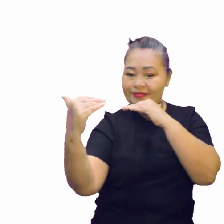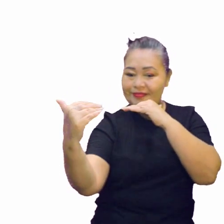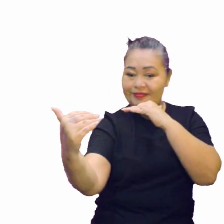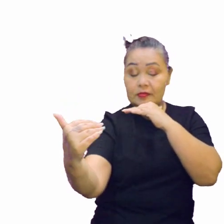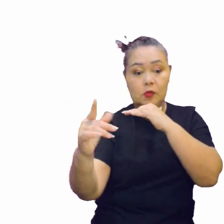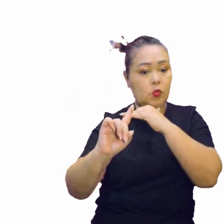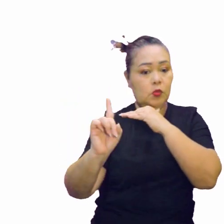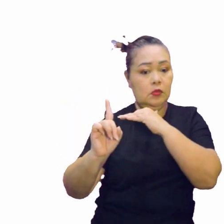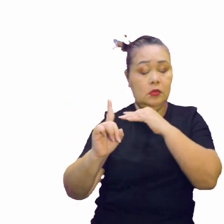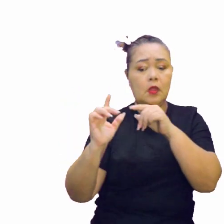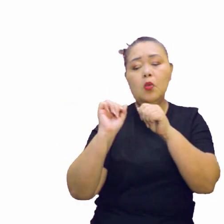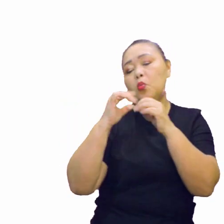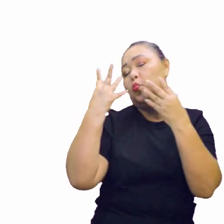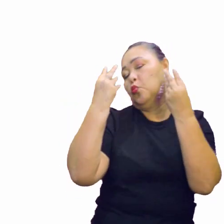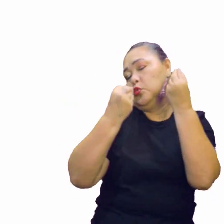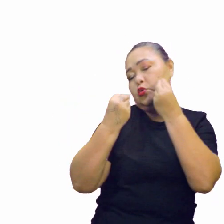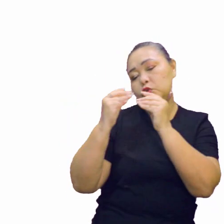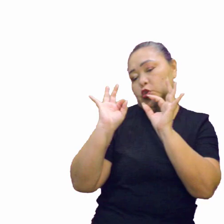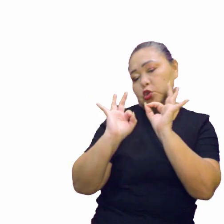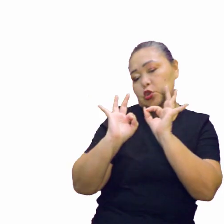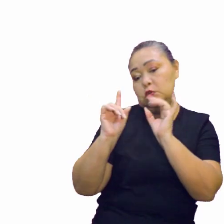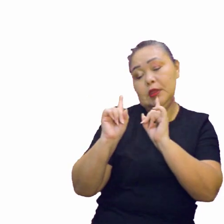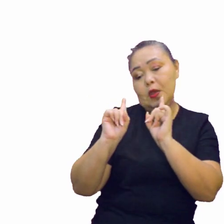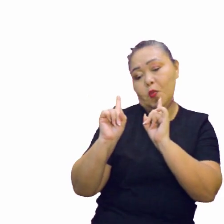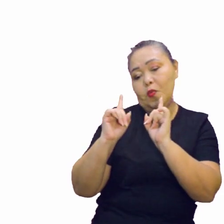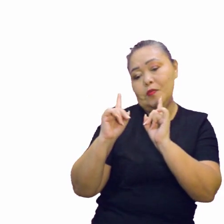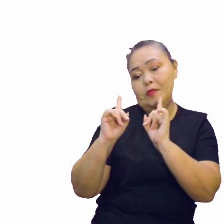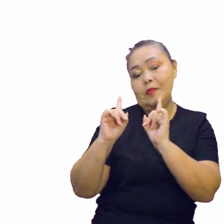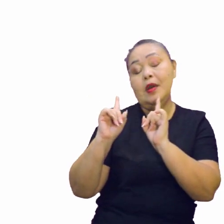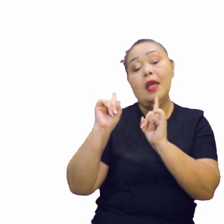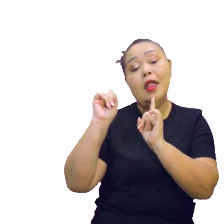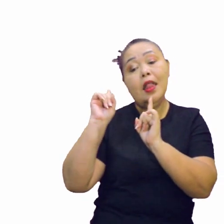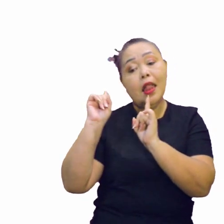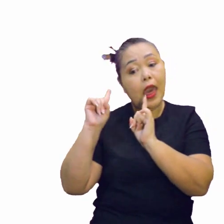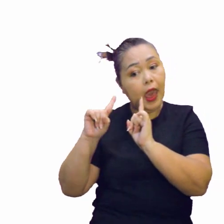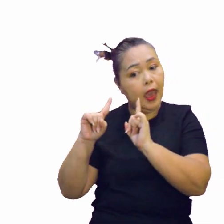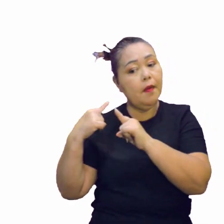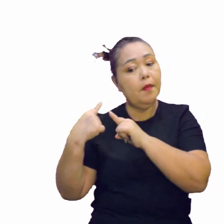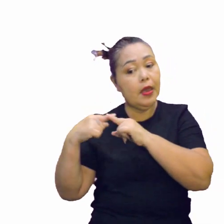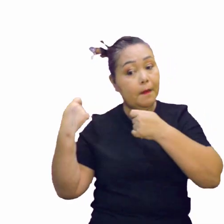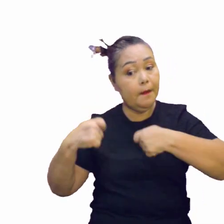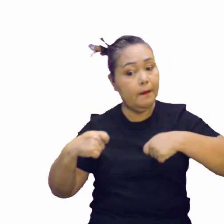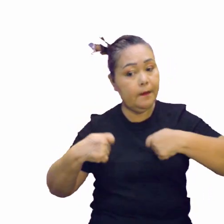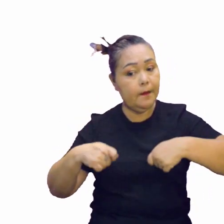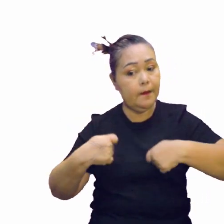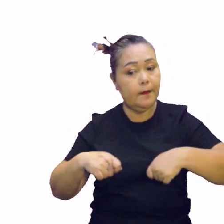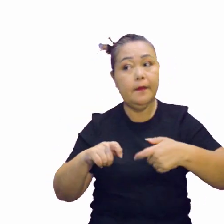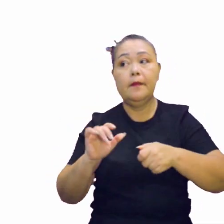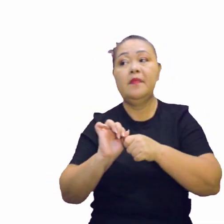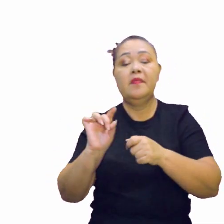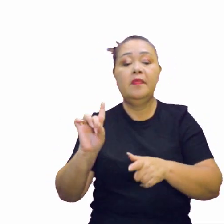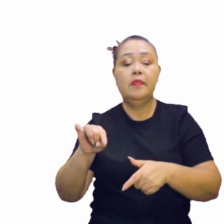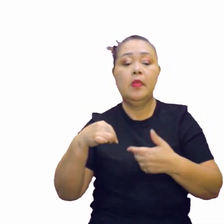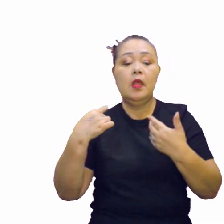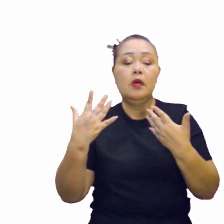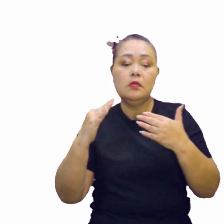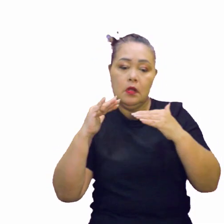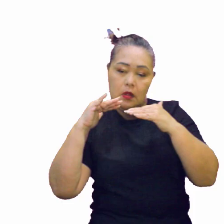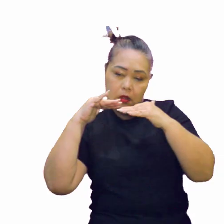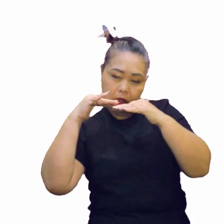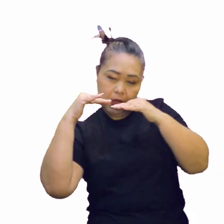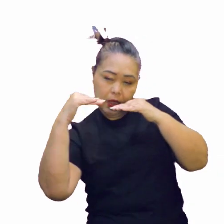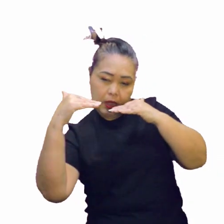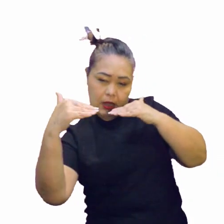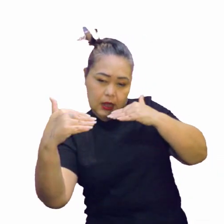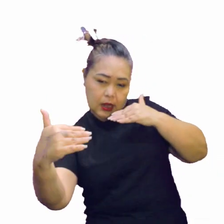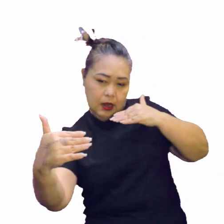ficar bonitinho. Atender uma necessidade, pois a inclinação,